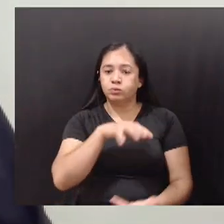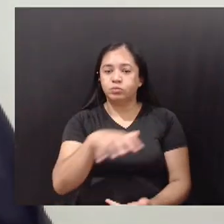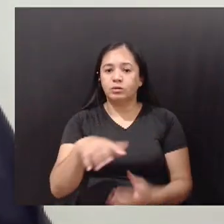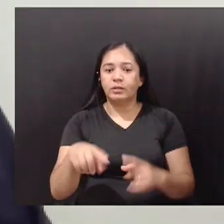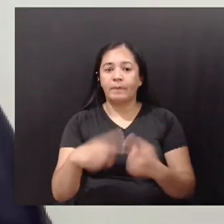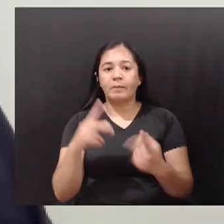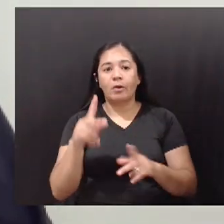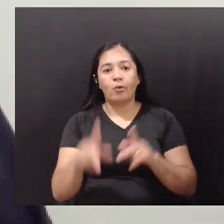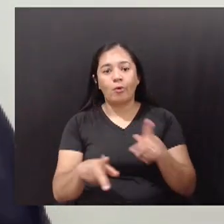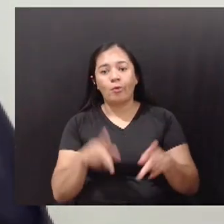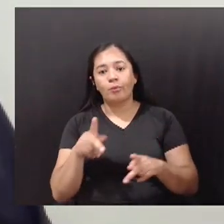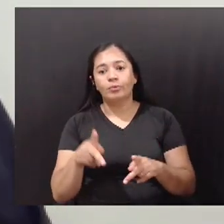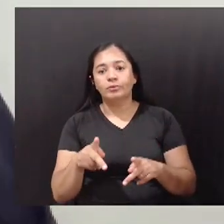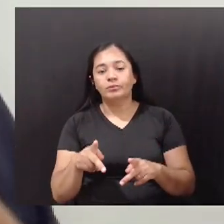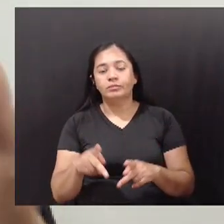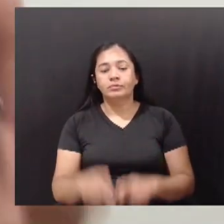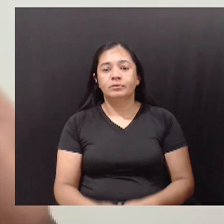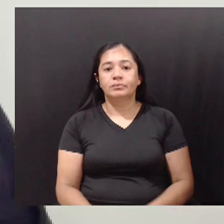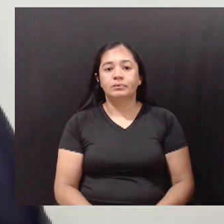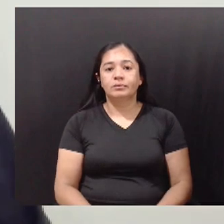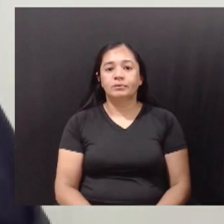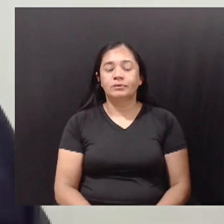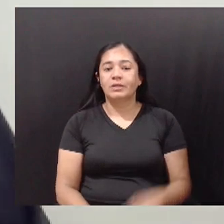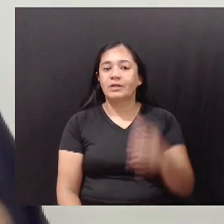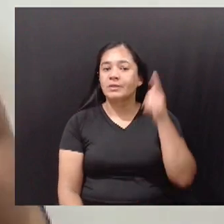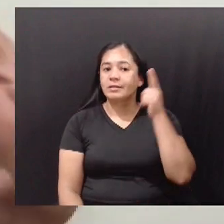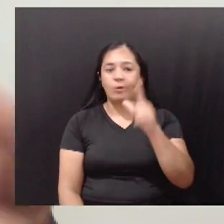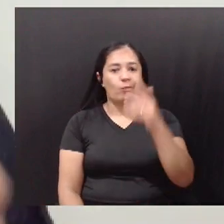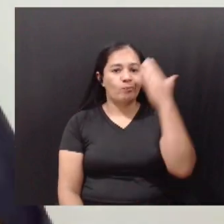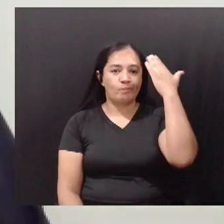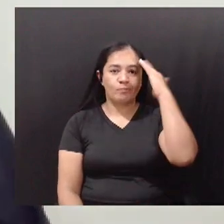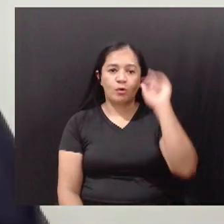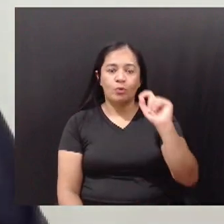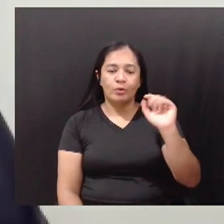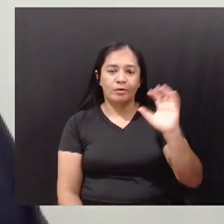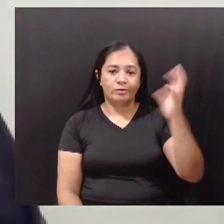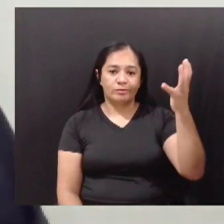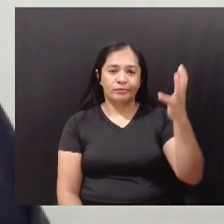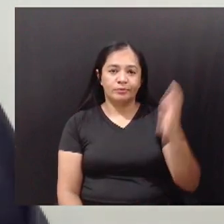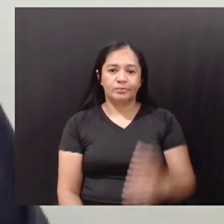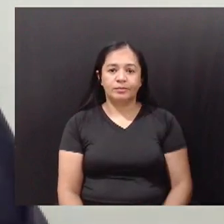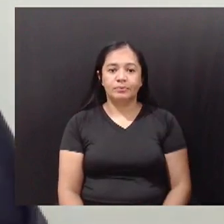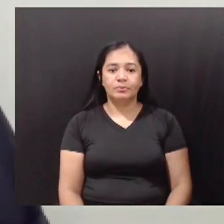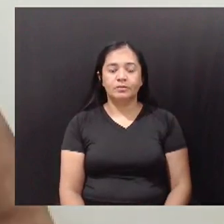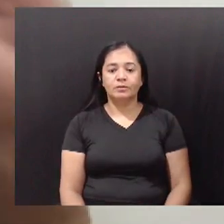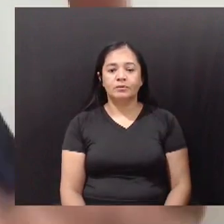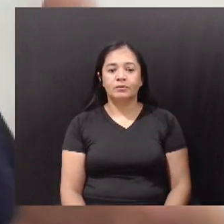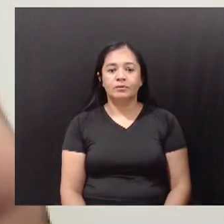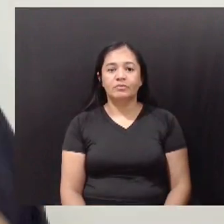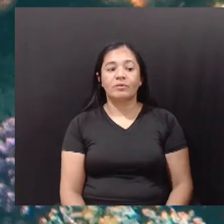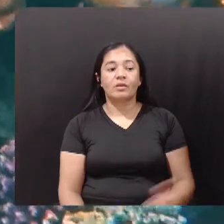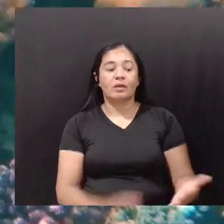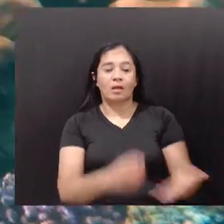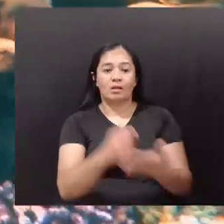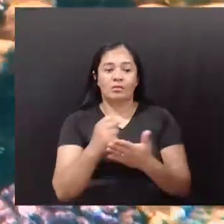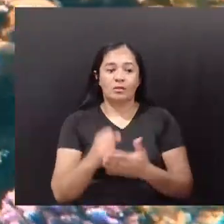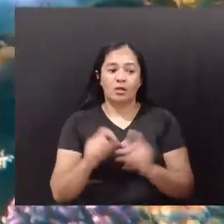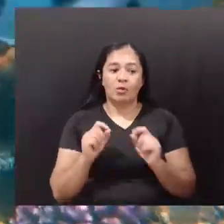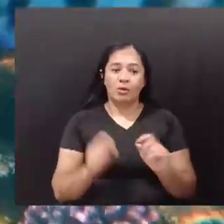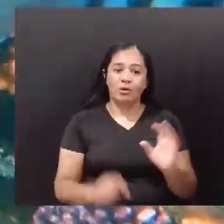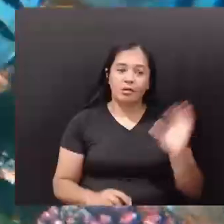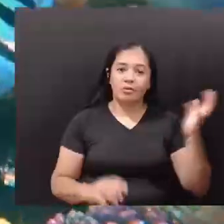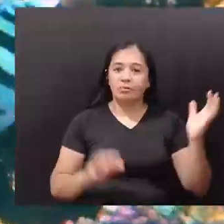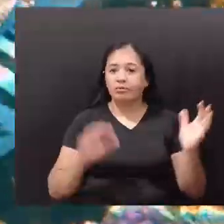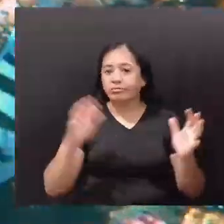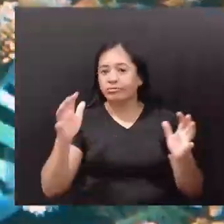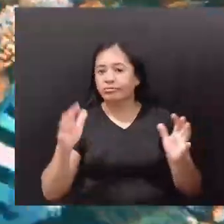as pessoas não conseguem entender o que está acontecendo com essas situações. Então, trazer o que acontece com corais, trazer o que acontece